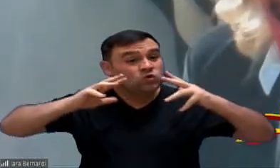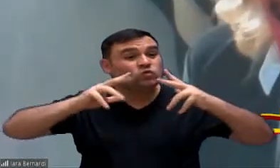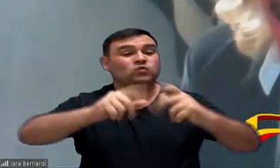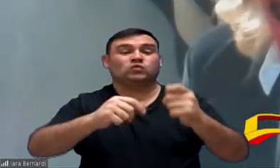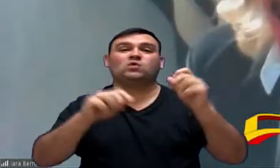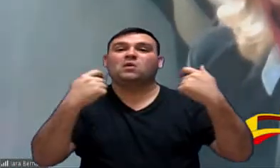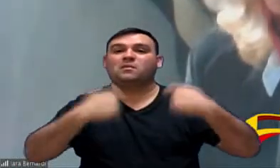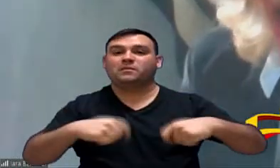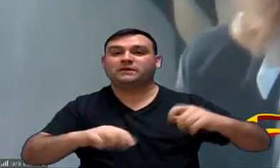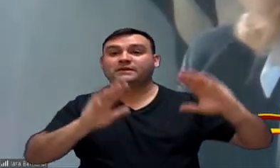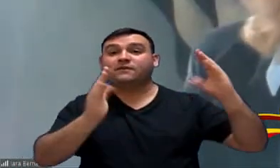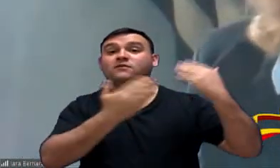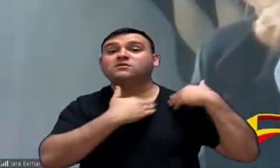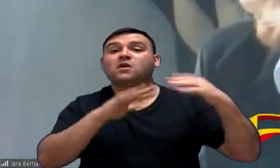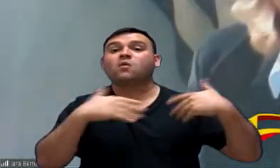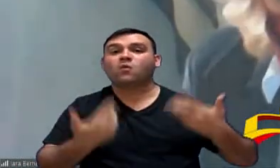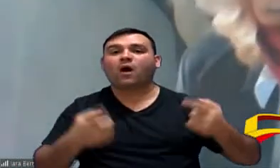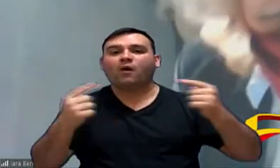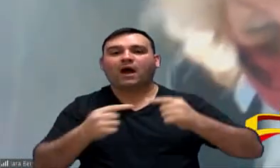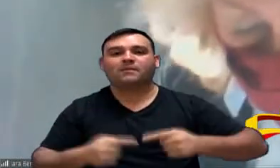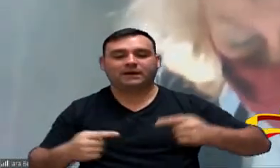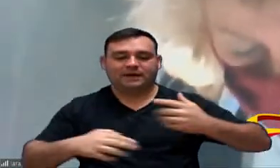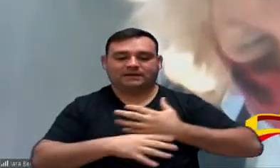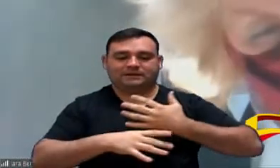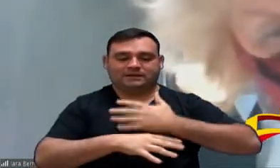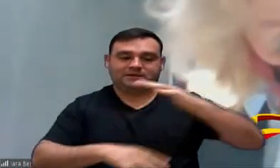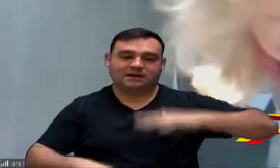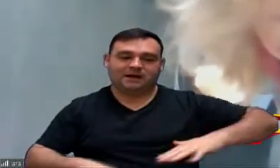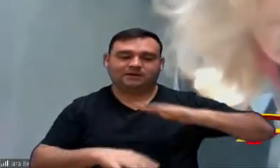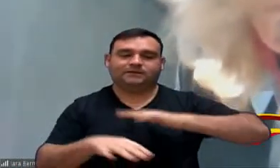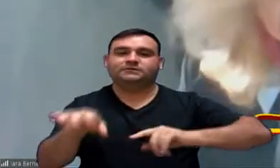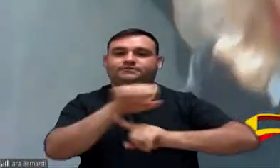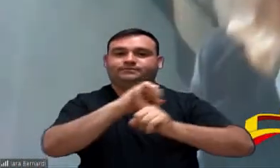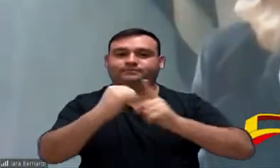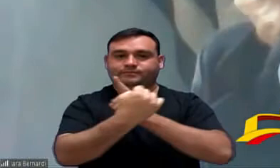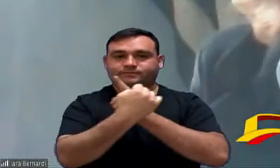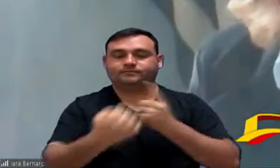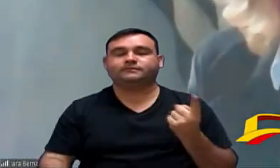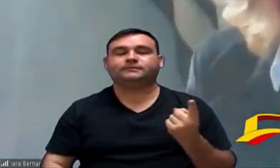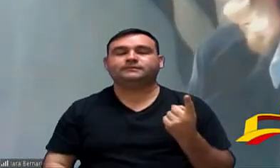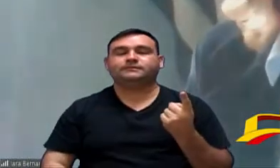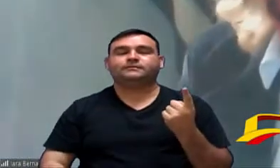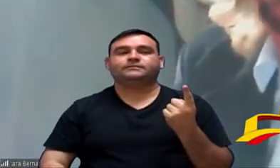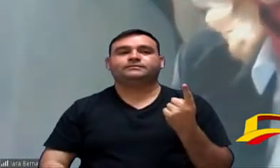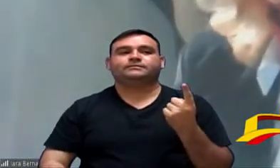das responsabilidades que competem ao município na área de assistência social.